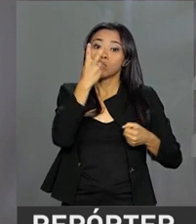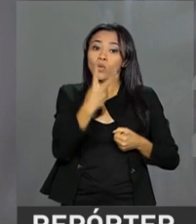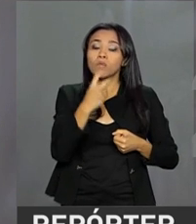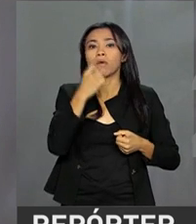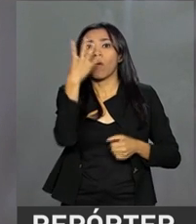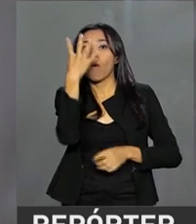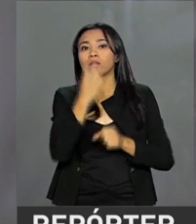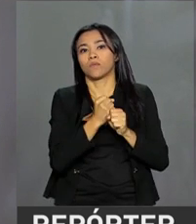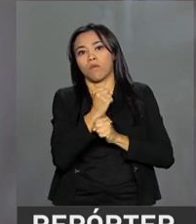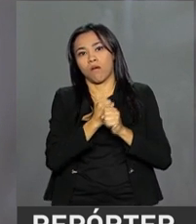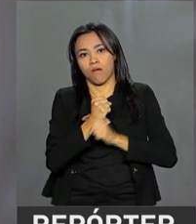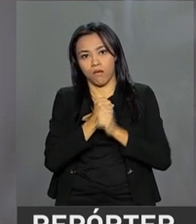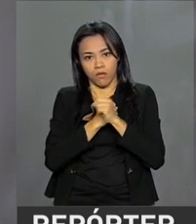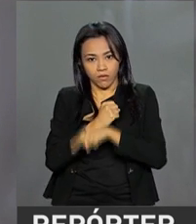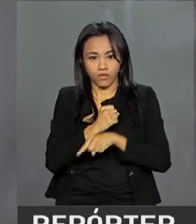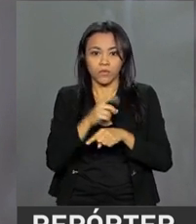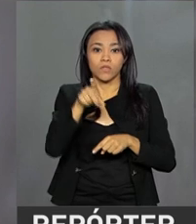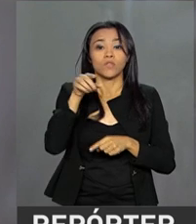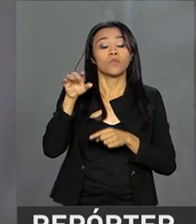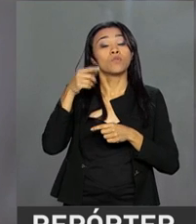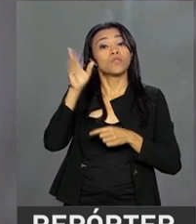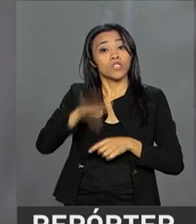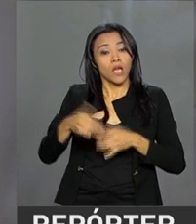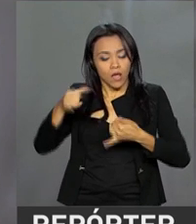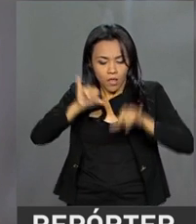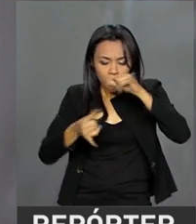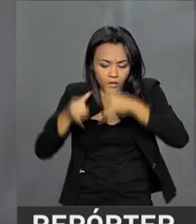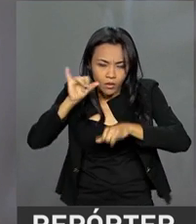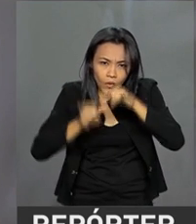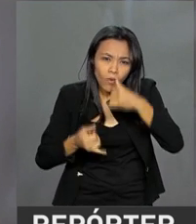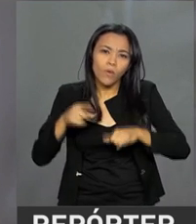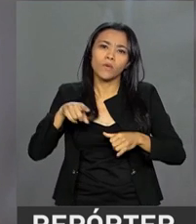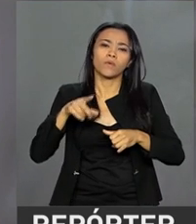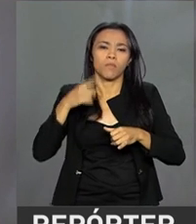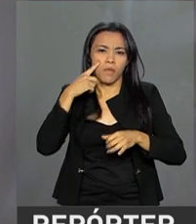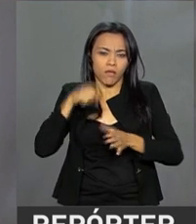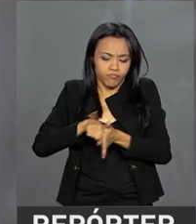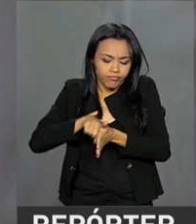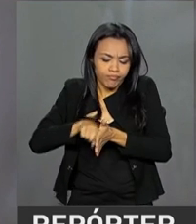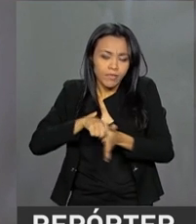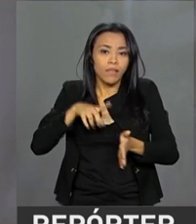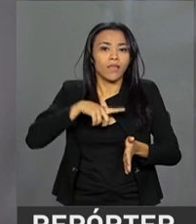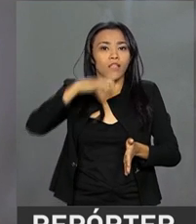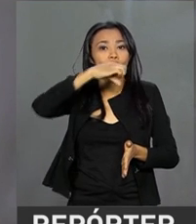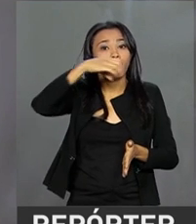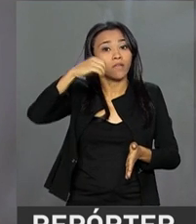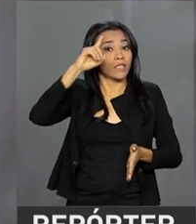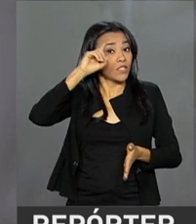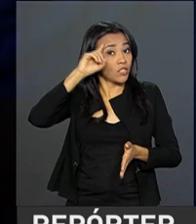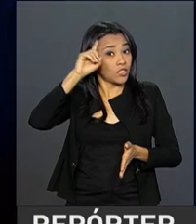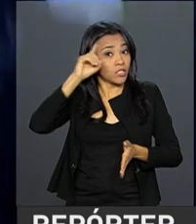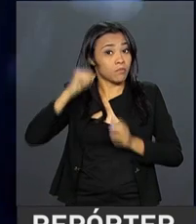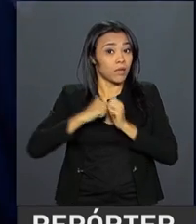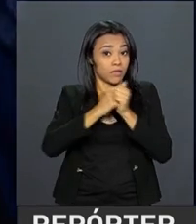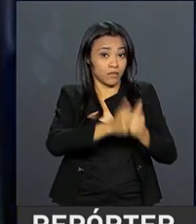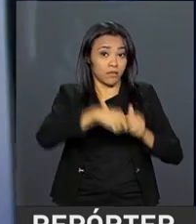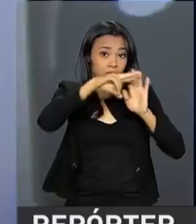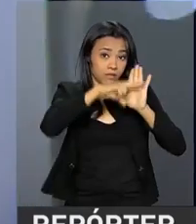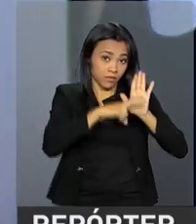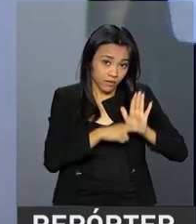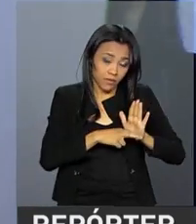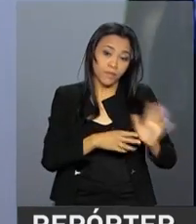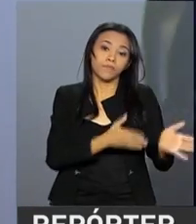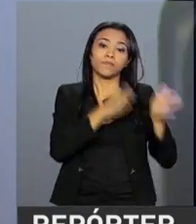anos os laboratórios já credenciados têm 90 dias para se adequarem às novas regras segundo o